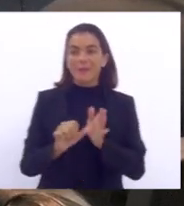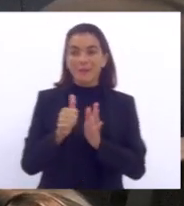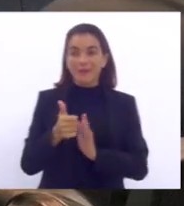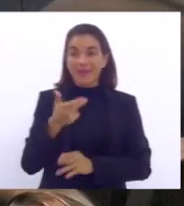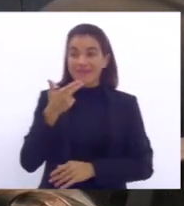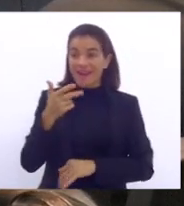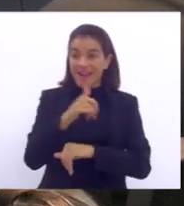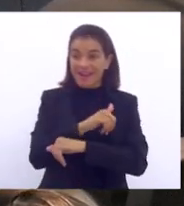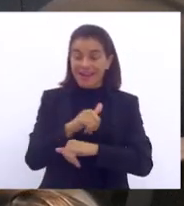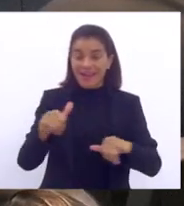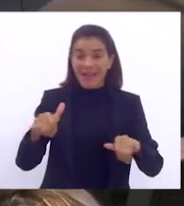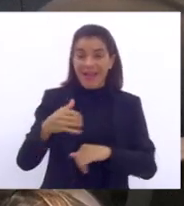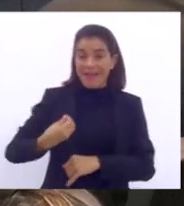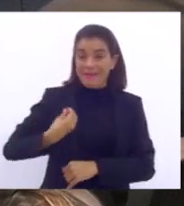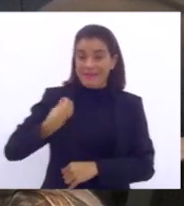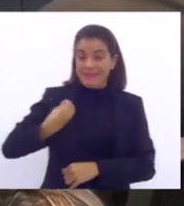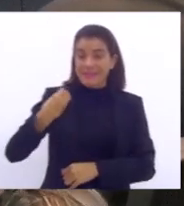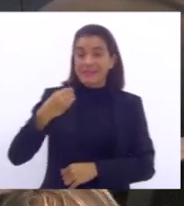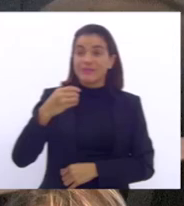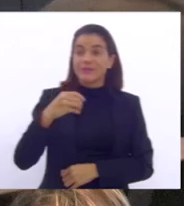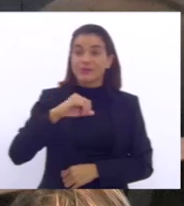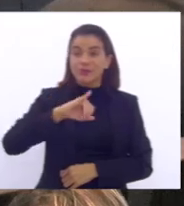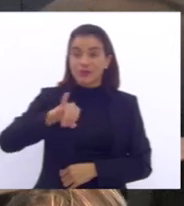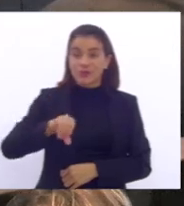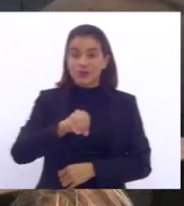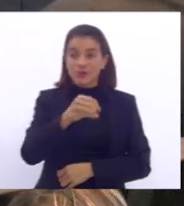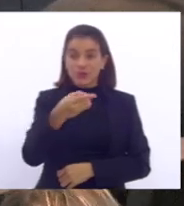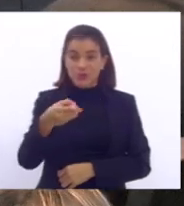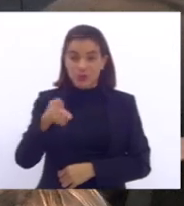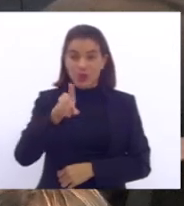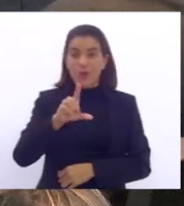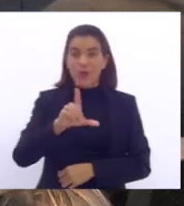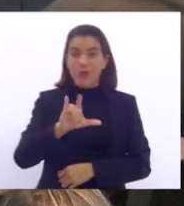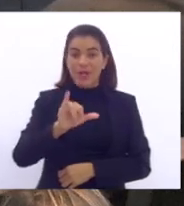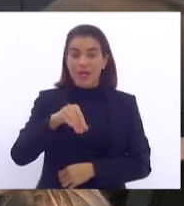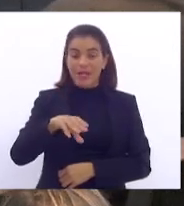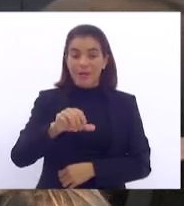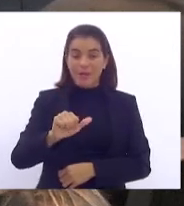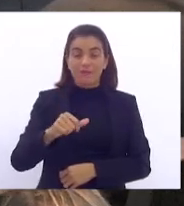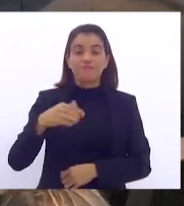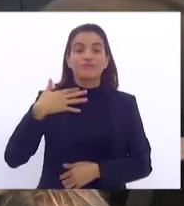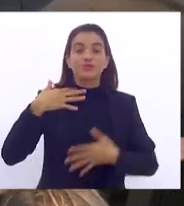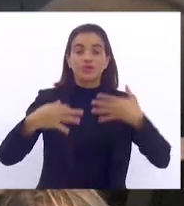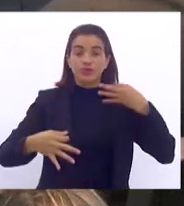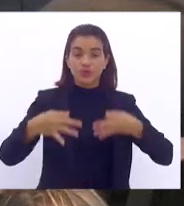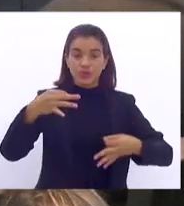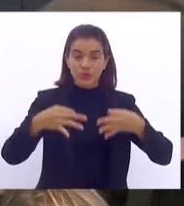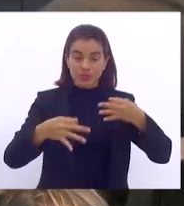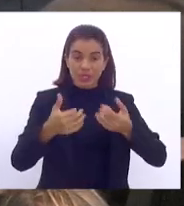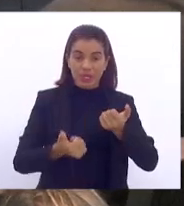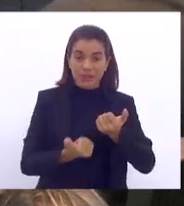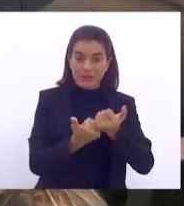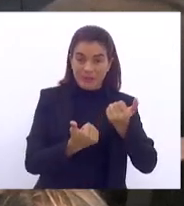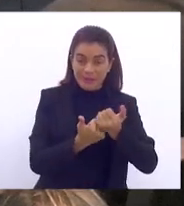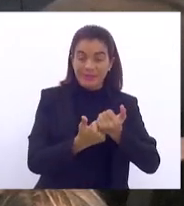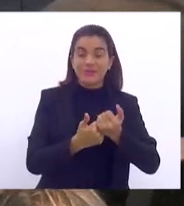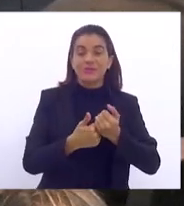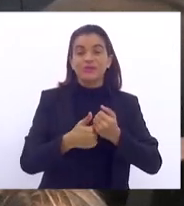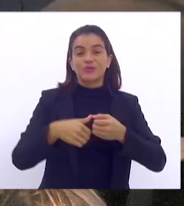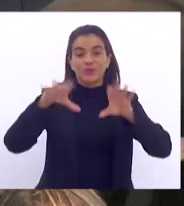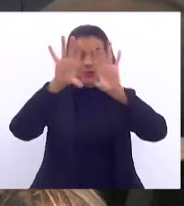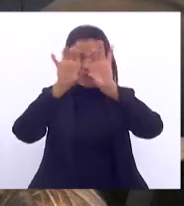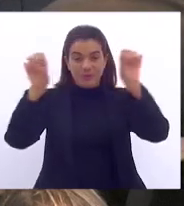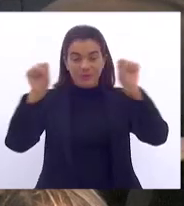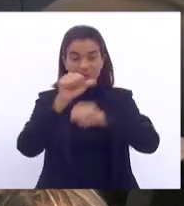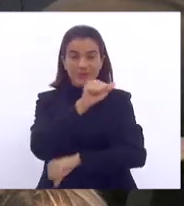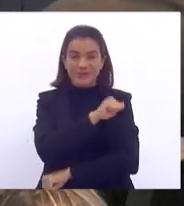presença do Dr João Lima que eu tô vendo aqui atrás Juiz Auxiliar da presidência do Tribunal de Justiça do Rio de Janeiro dizer que é